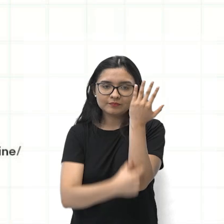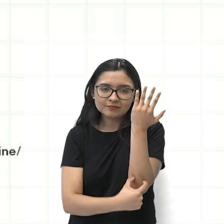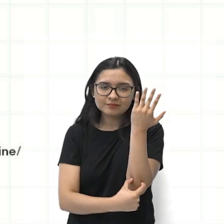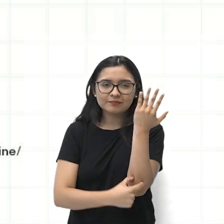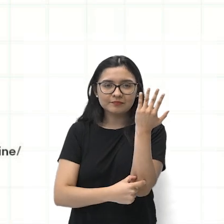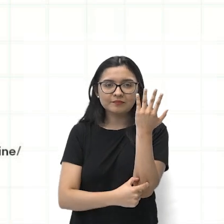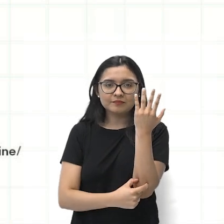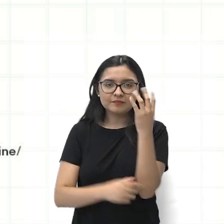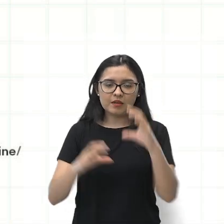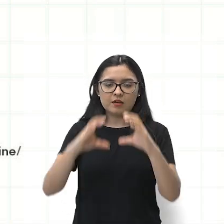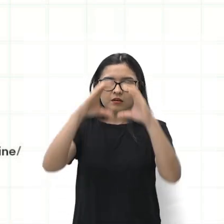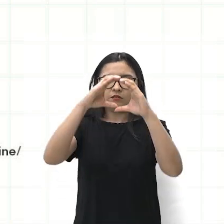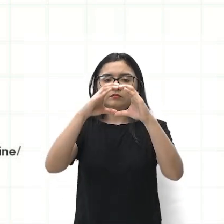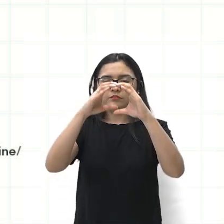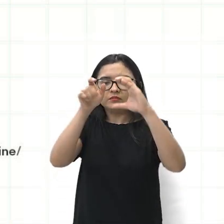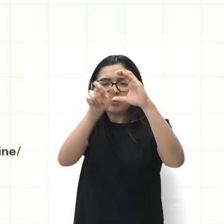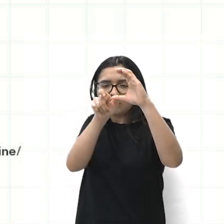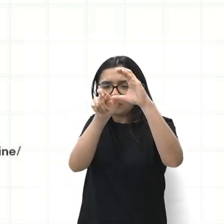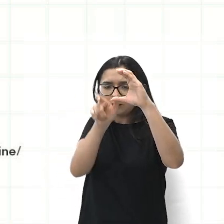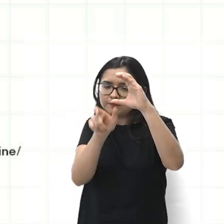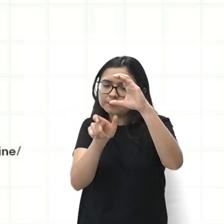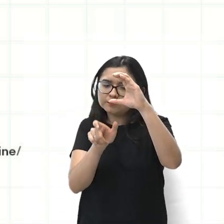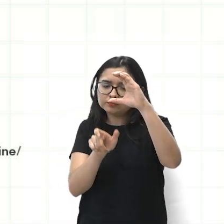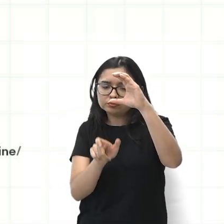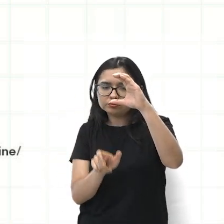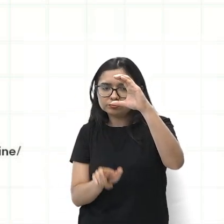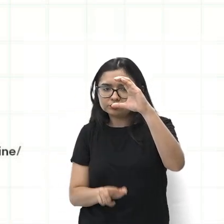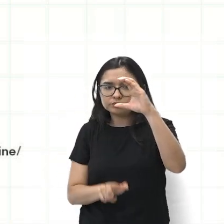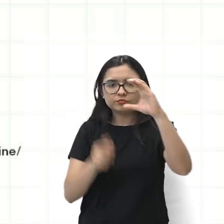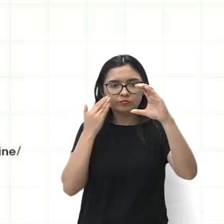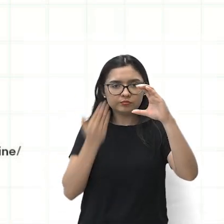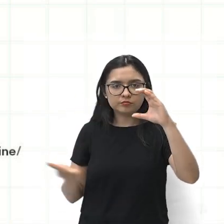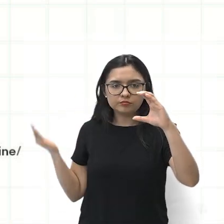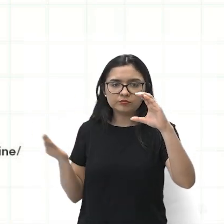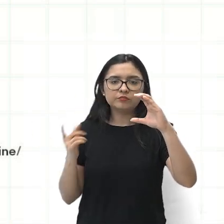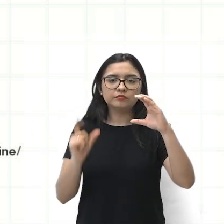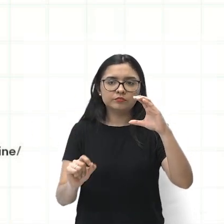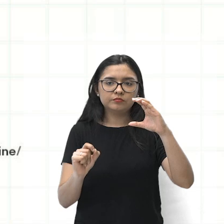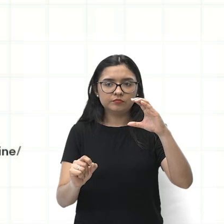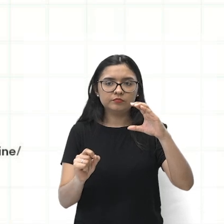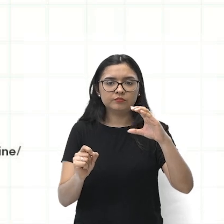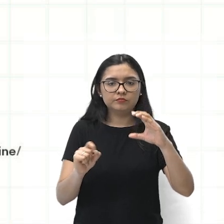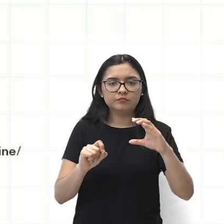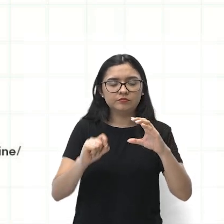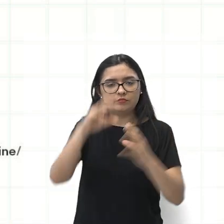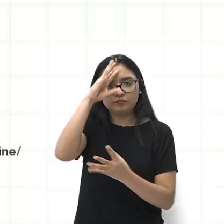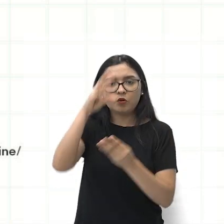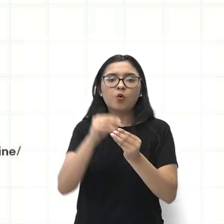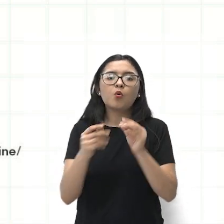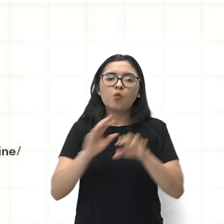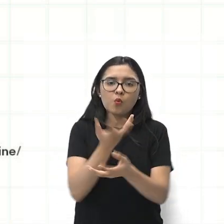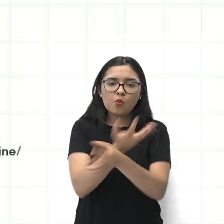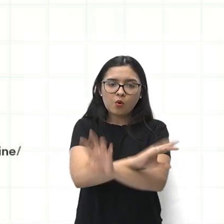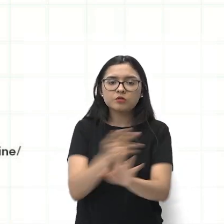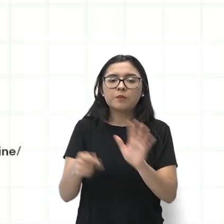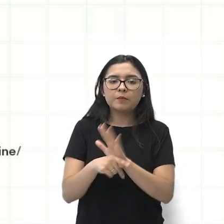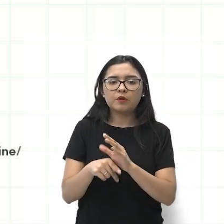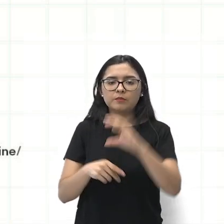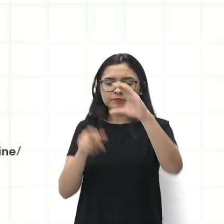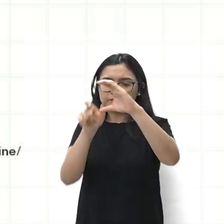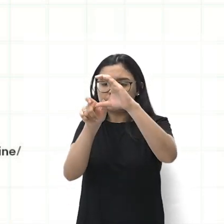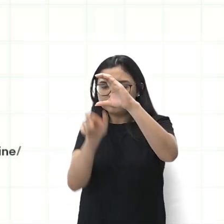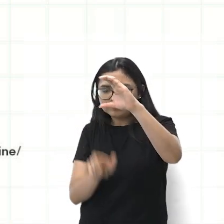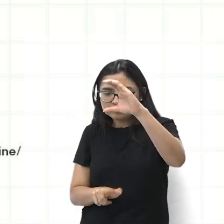Observe o eixo do seu corpo. Esqueleto axial vai compreender os ossos que fazem o eixo do